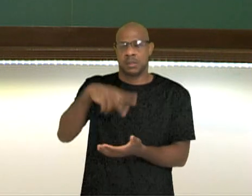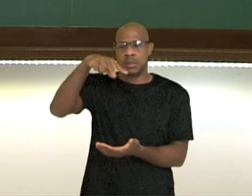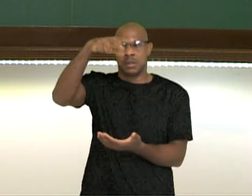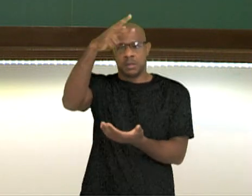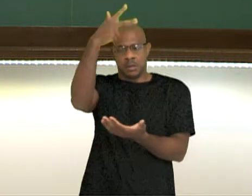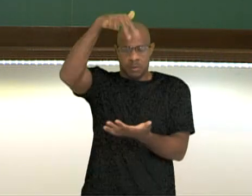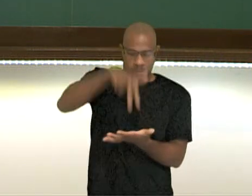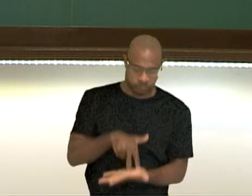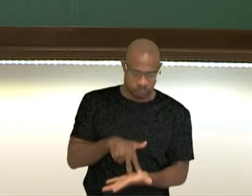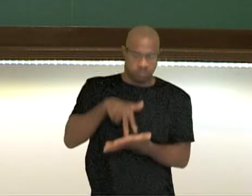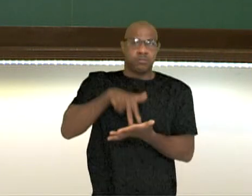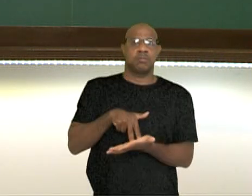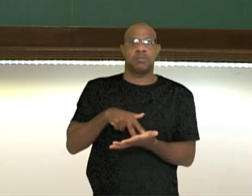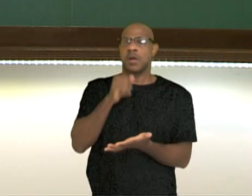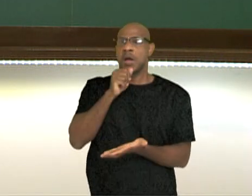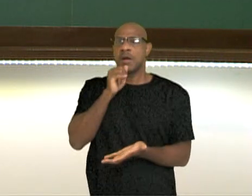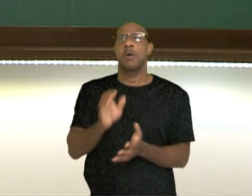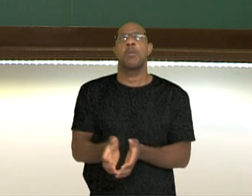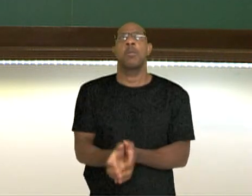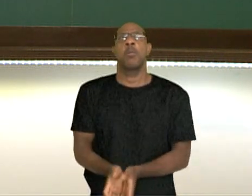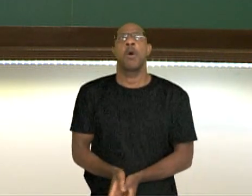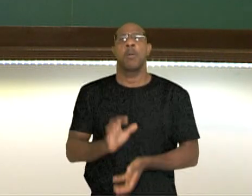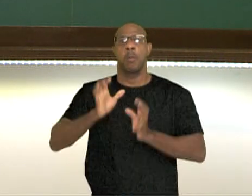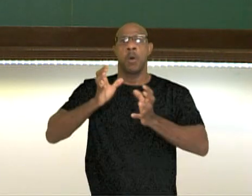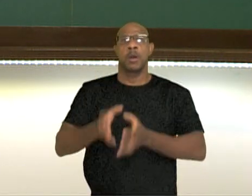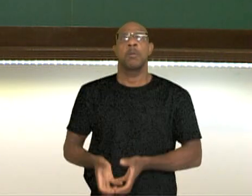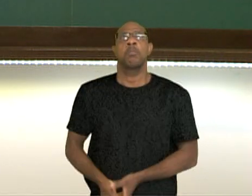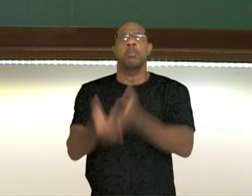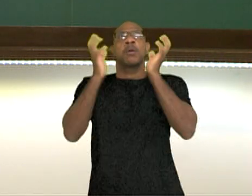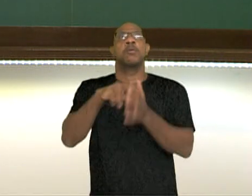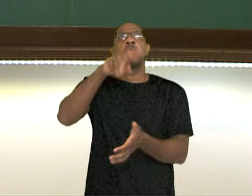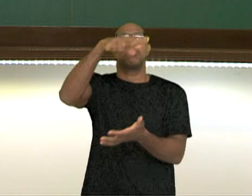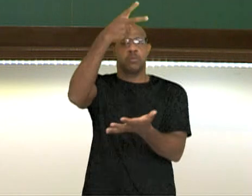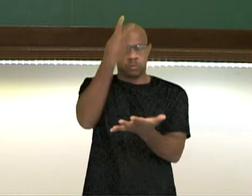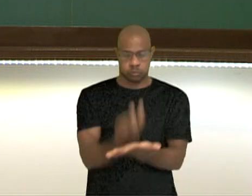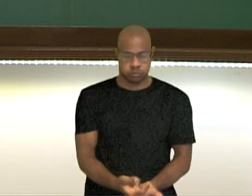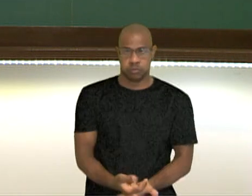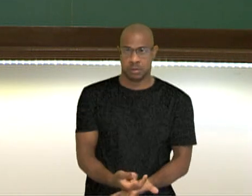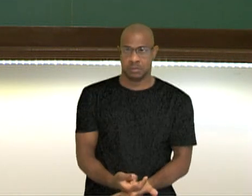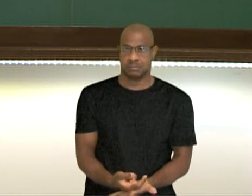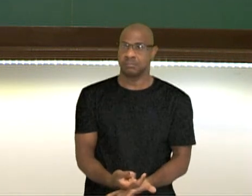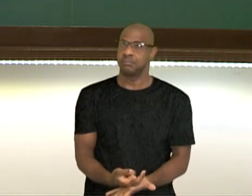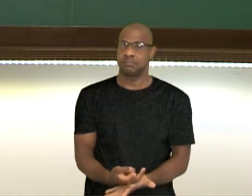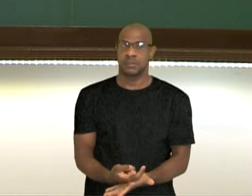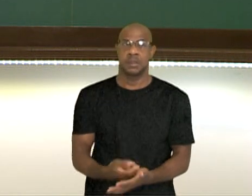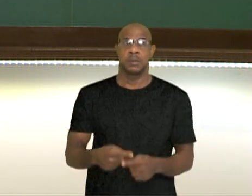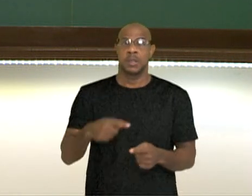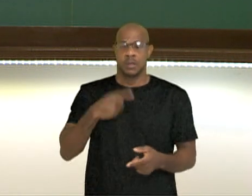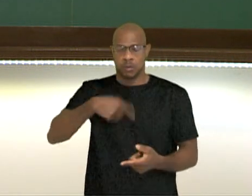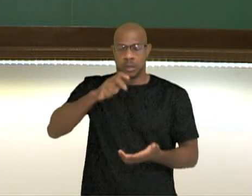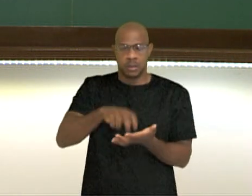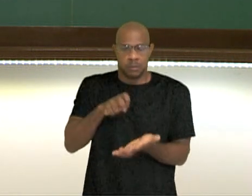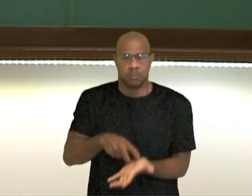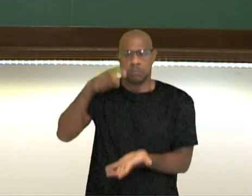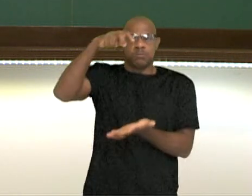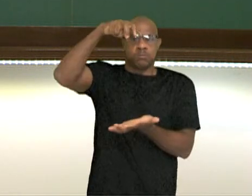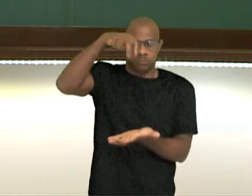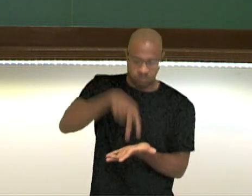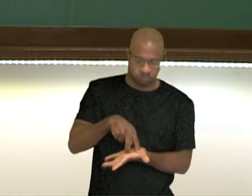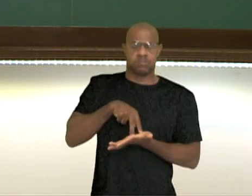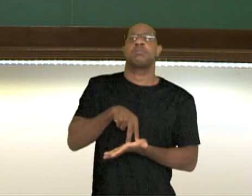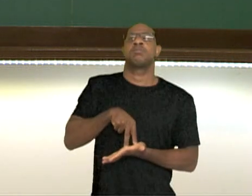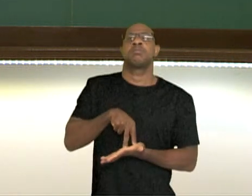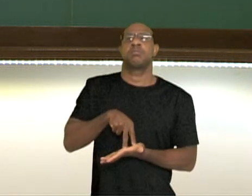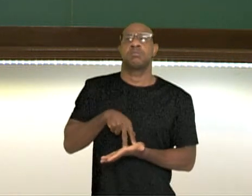quando nós lançamos uma bola para o alto, ela cai novamente no chão. Por isso que quando a gente pula, nós caímos,